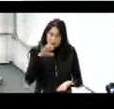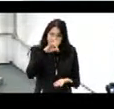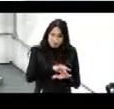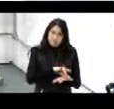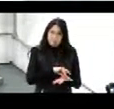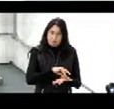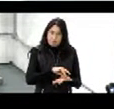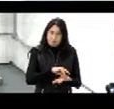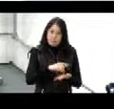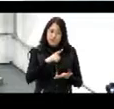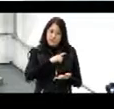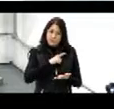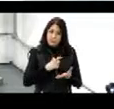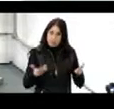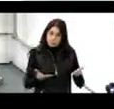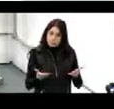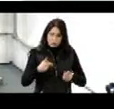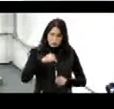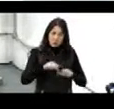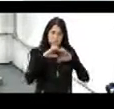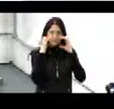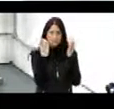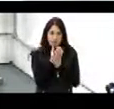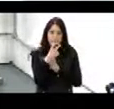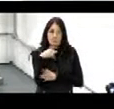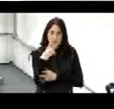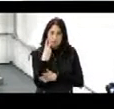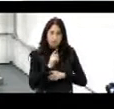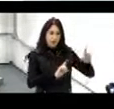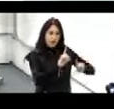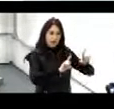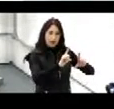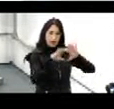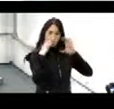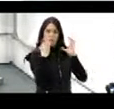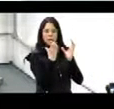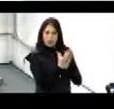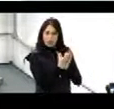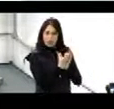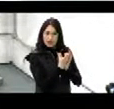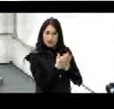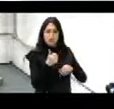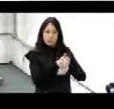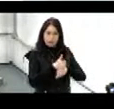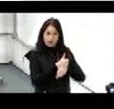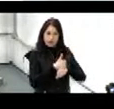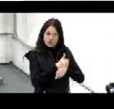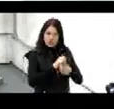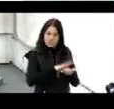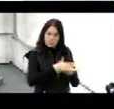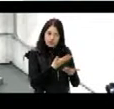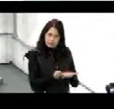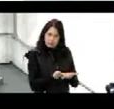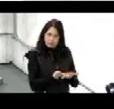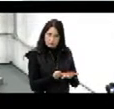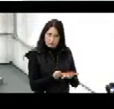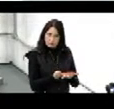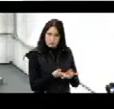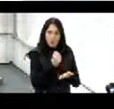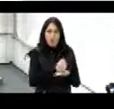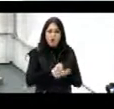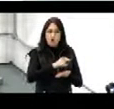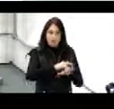temos aqui hoje, na Câmara de Vereadores, na TV Câmara, o profissional, e nós temos a nossa intérprete, que é a intérprete contratada